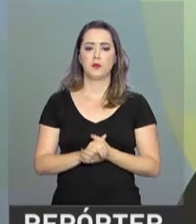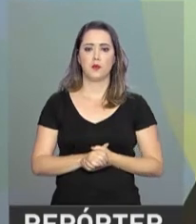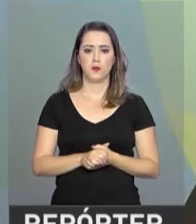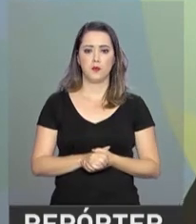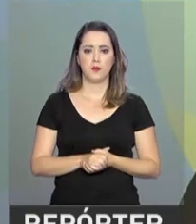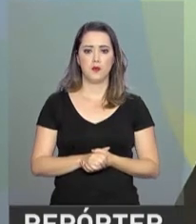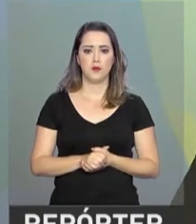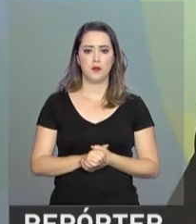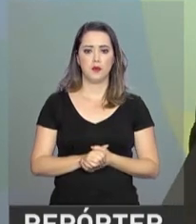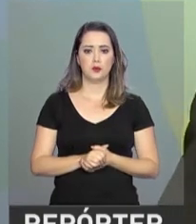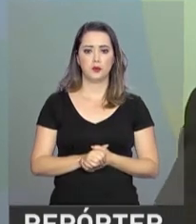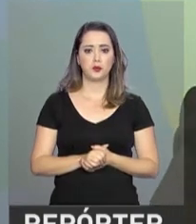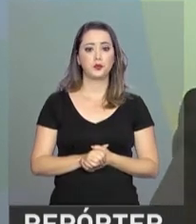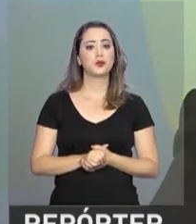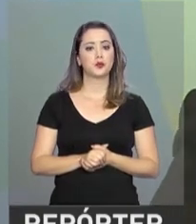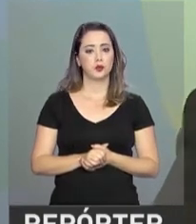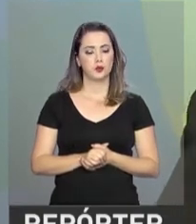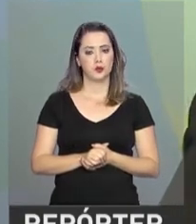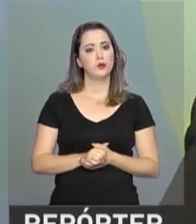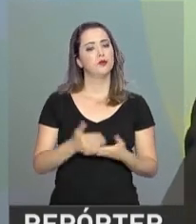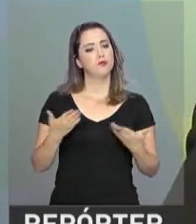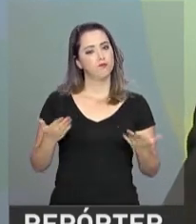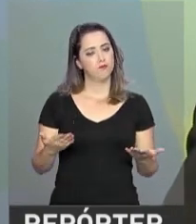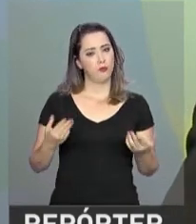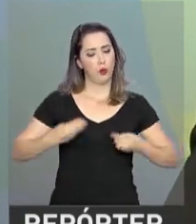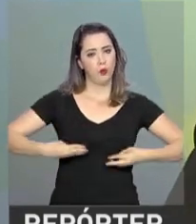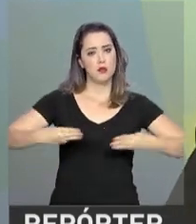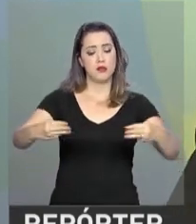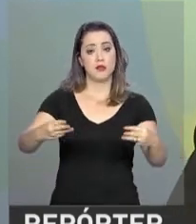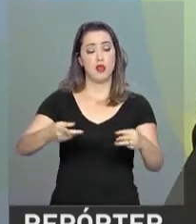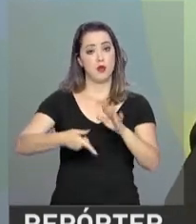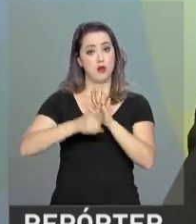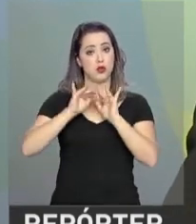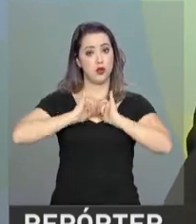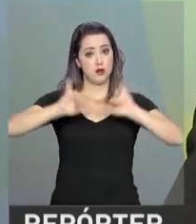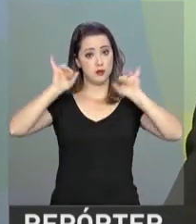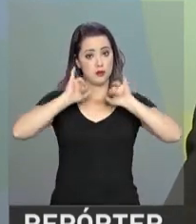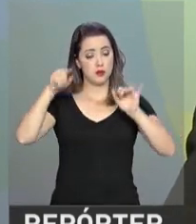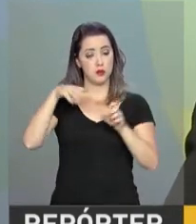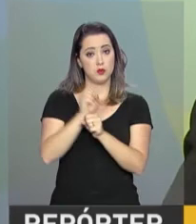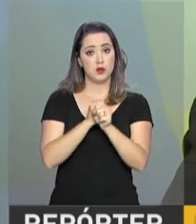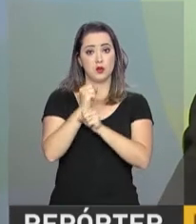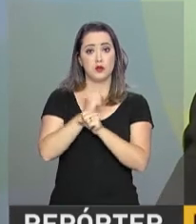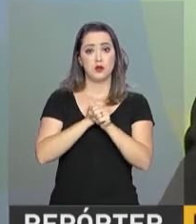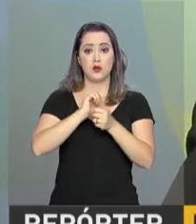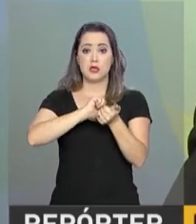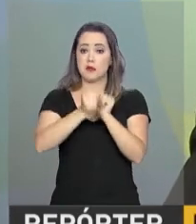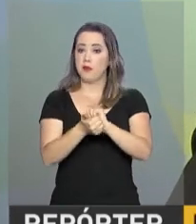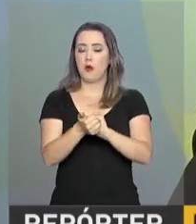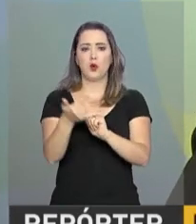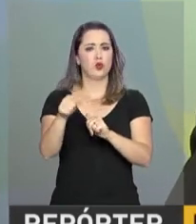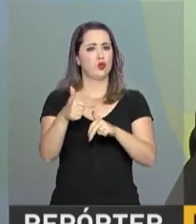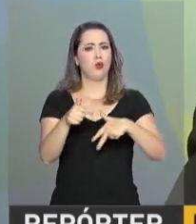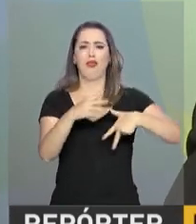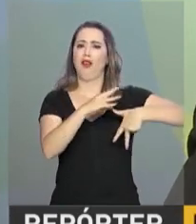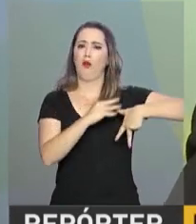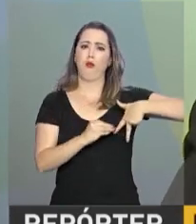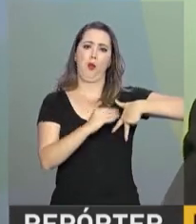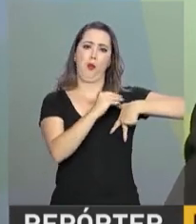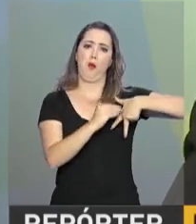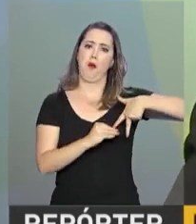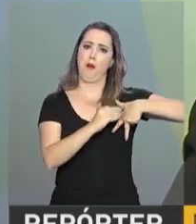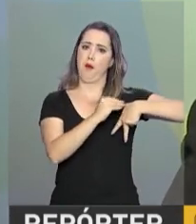o ministério já tinha lançado no começo deste ano a campanha esporte sem assédio nós incentivaremos e